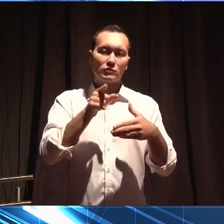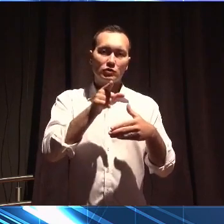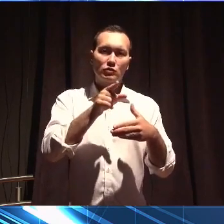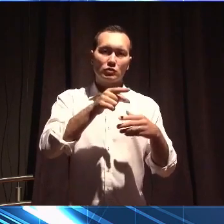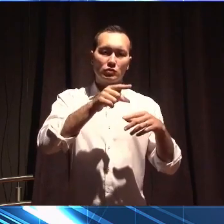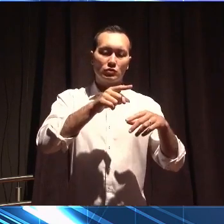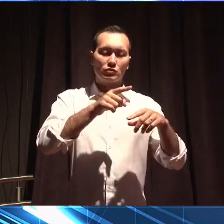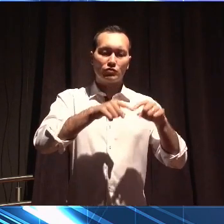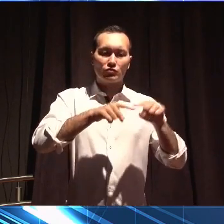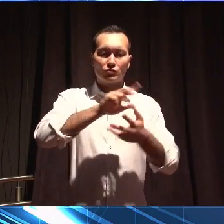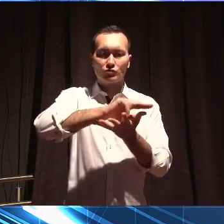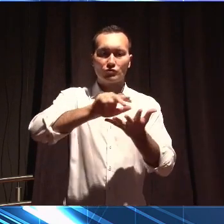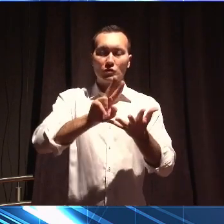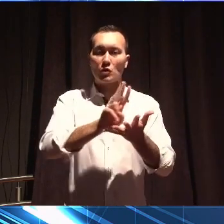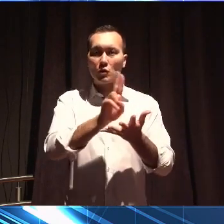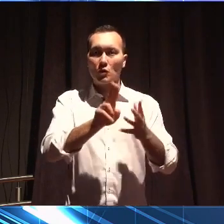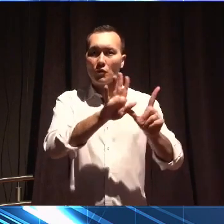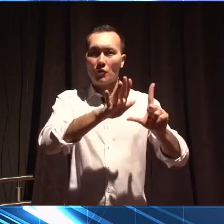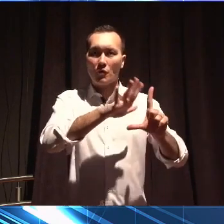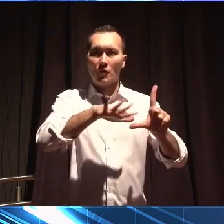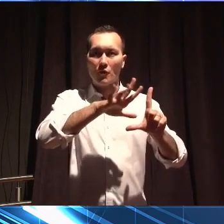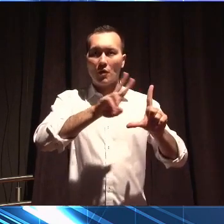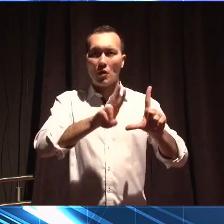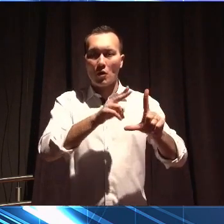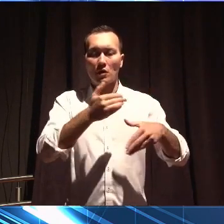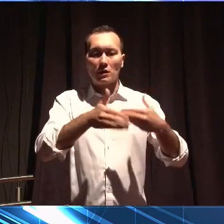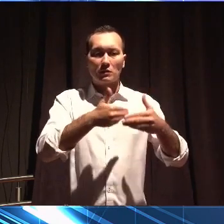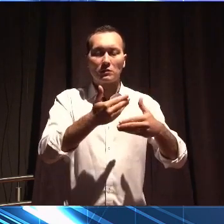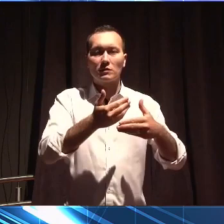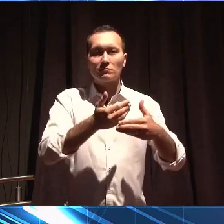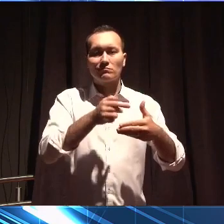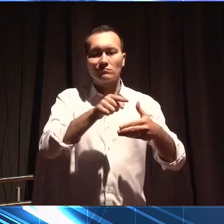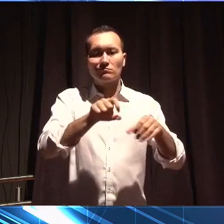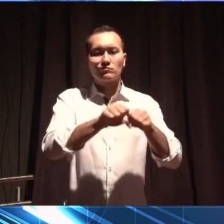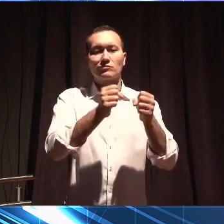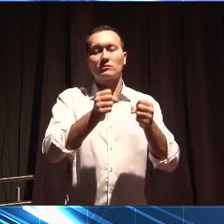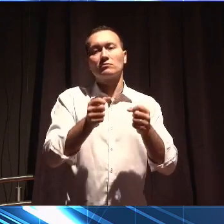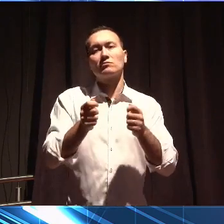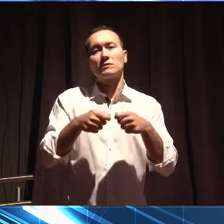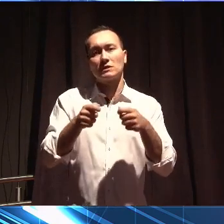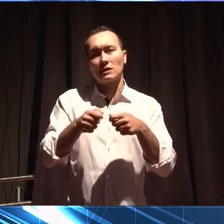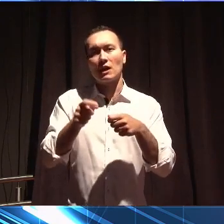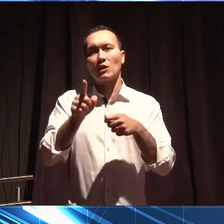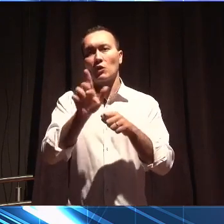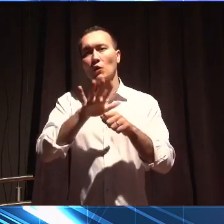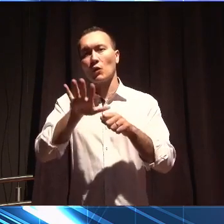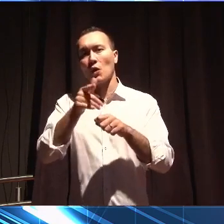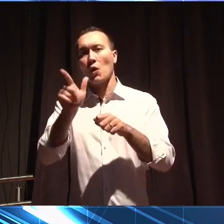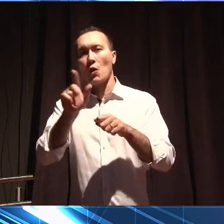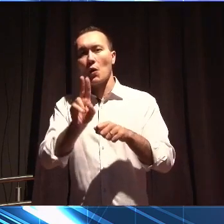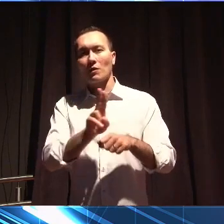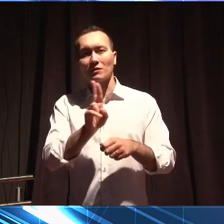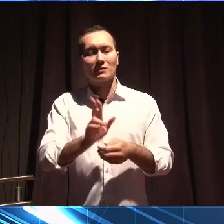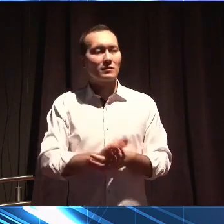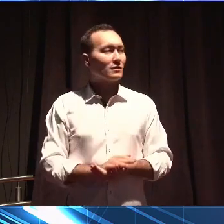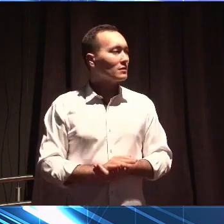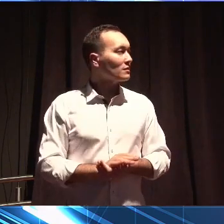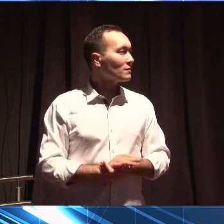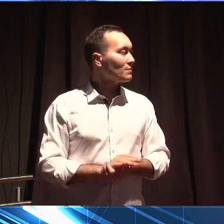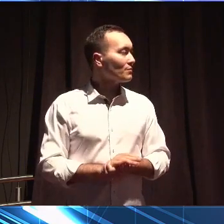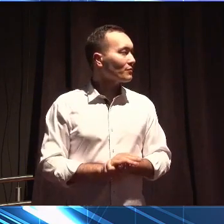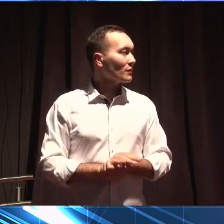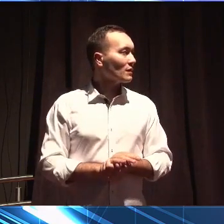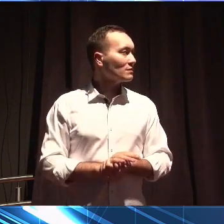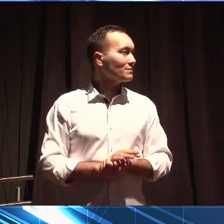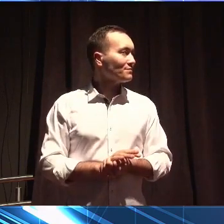para versionamento, porque imagina que hoje eu fiz uma merda e quebrei alguma coisa. Eu faço um rollback, conserto isso, não